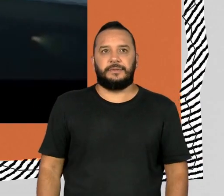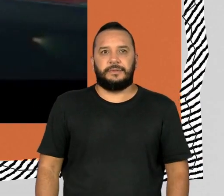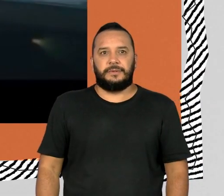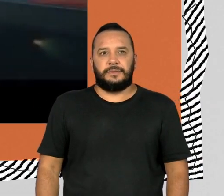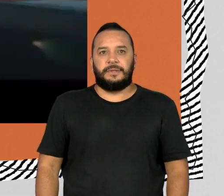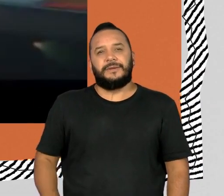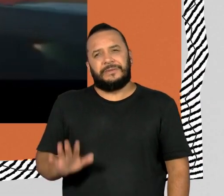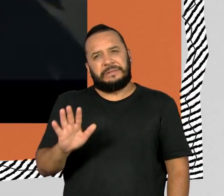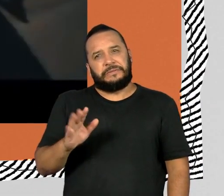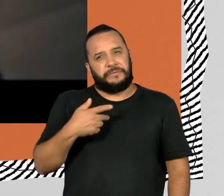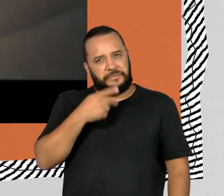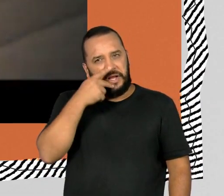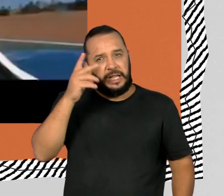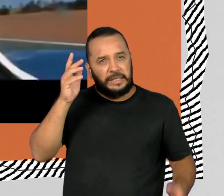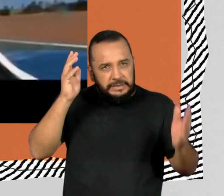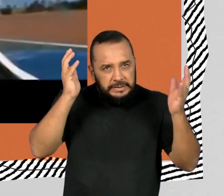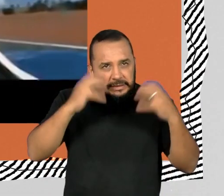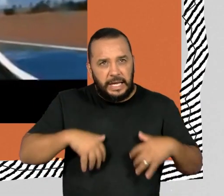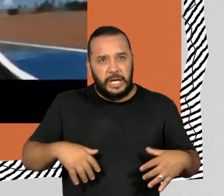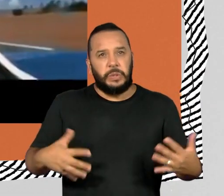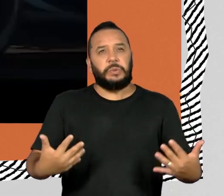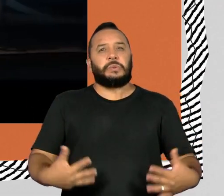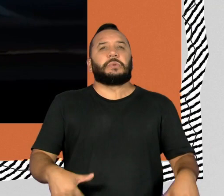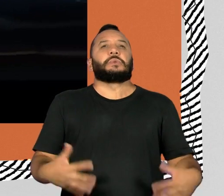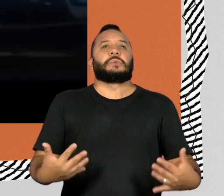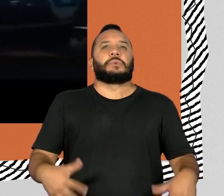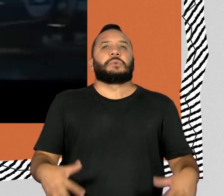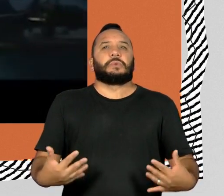sério, gente. Caramba!